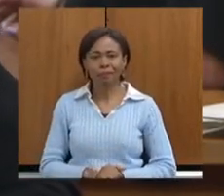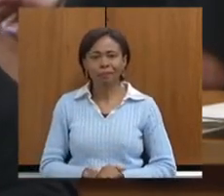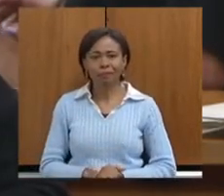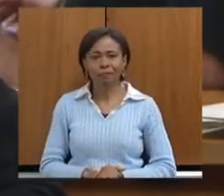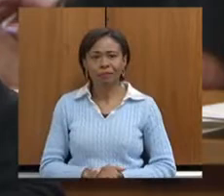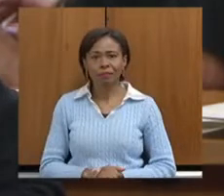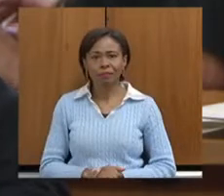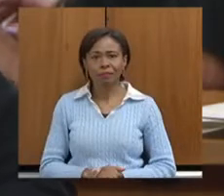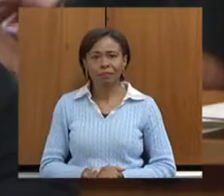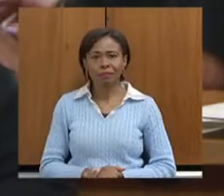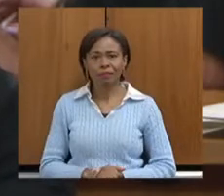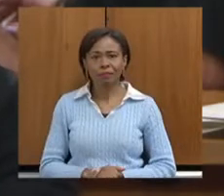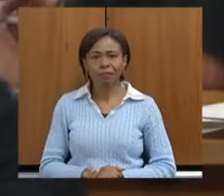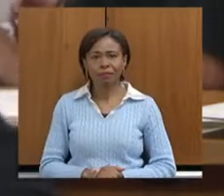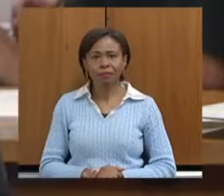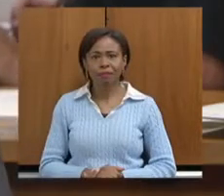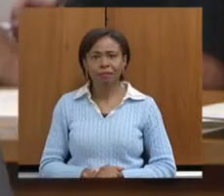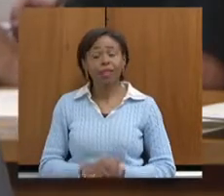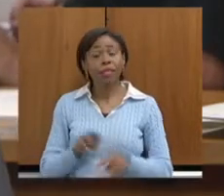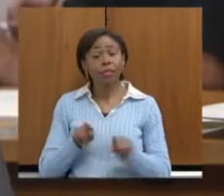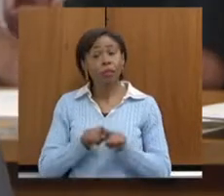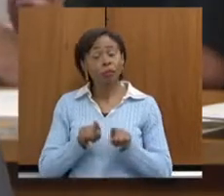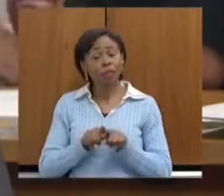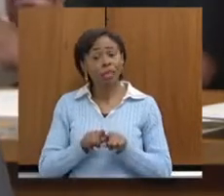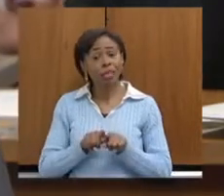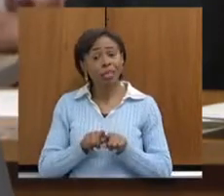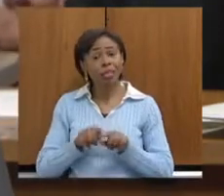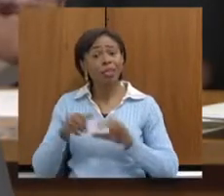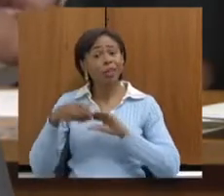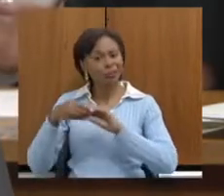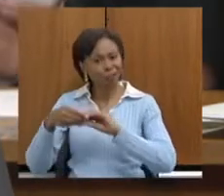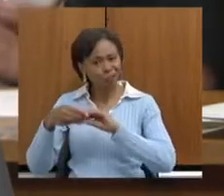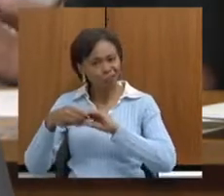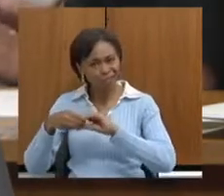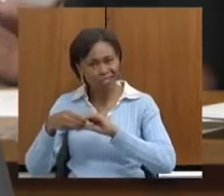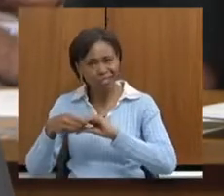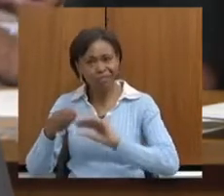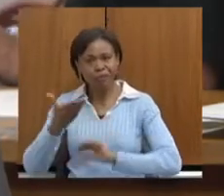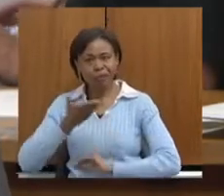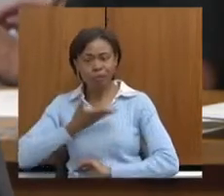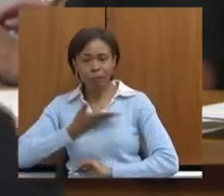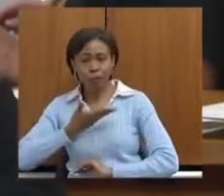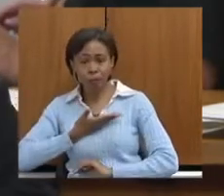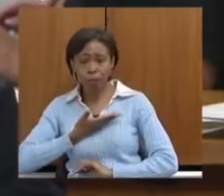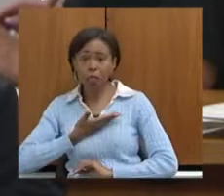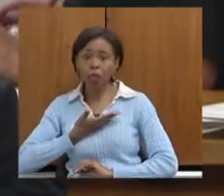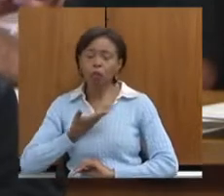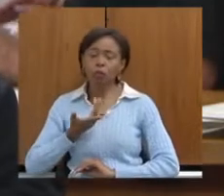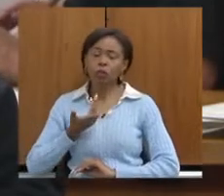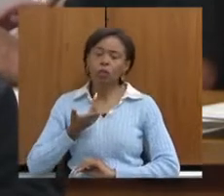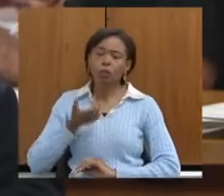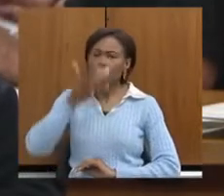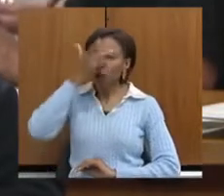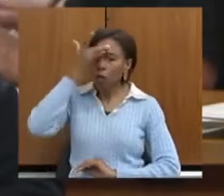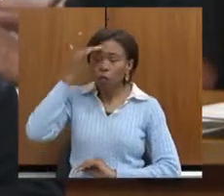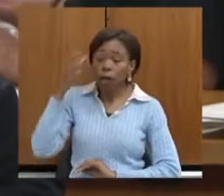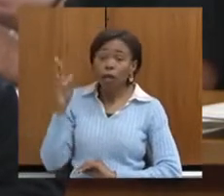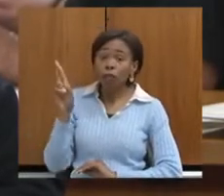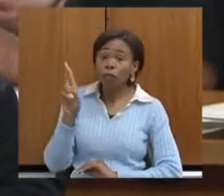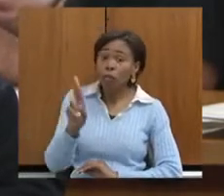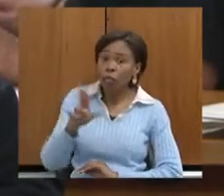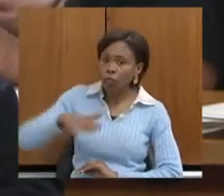eu queria cumprimentar também todos os meus colegas aqui e representantes das instituições justiça